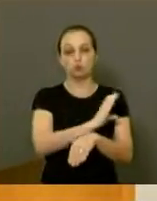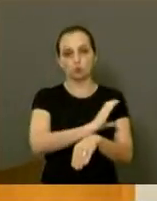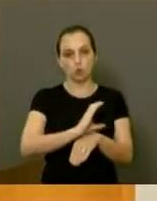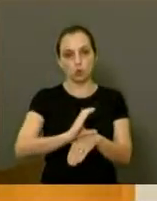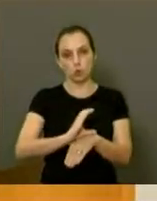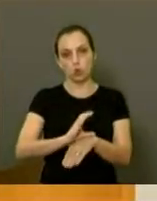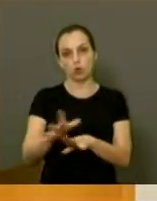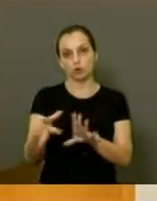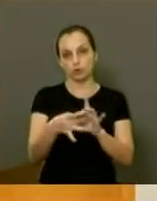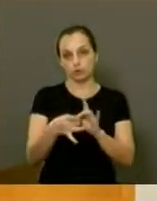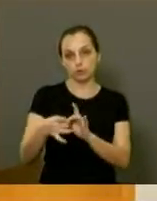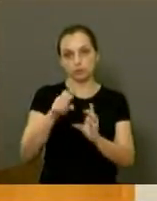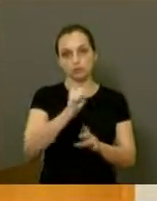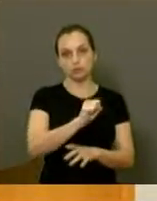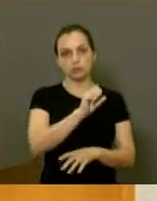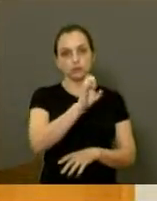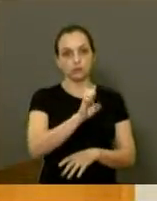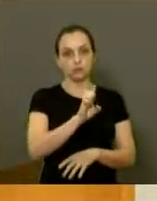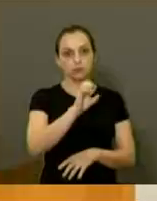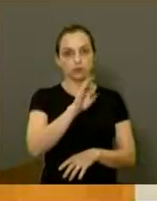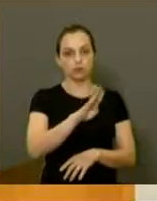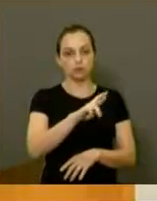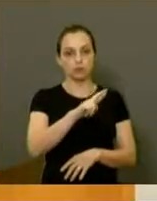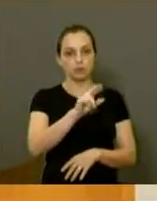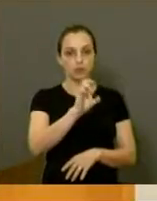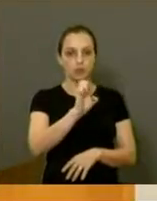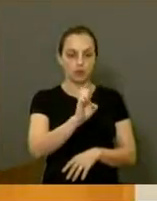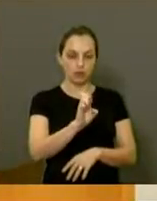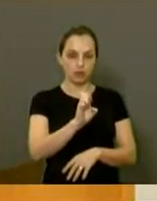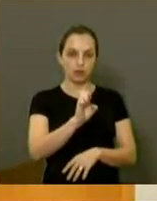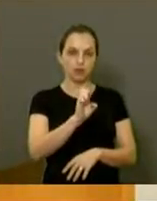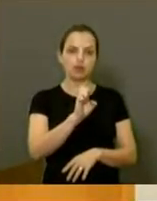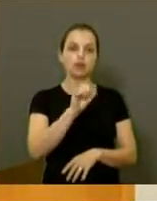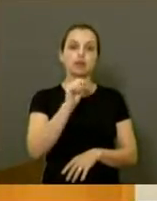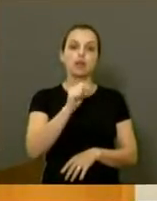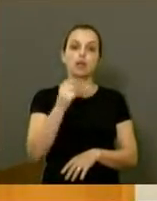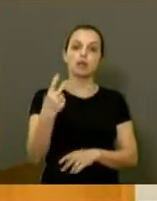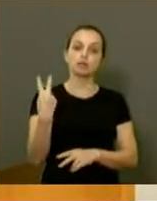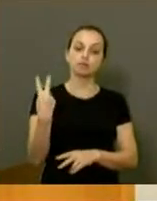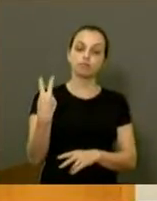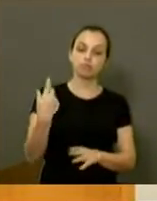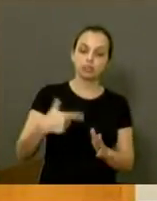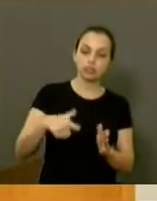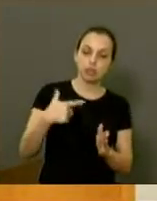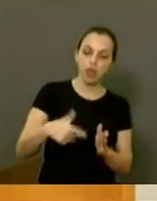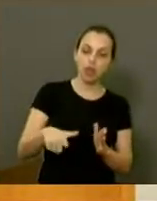parceria com o SEBRAE, né? Segunda vez que existe essa parceria.